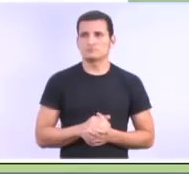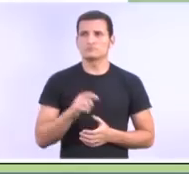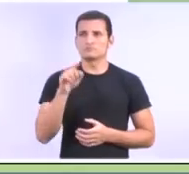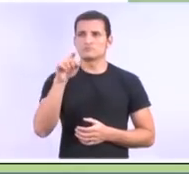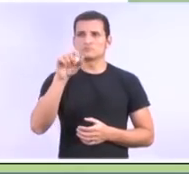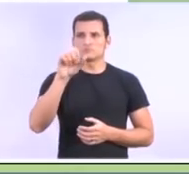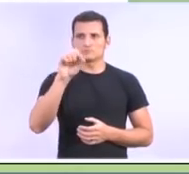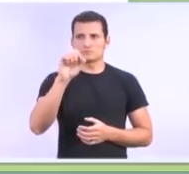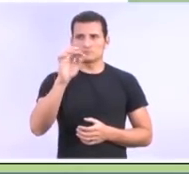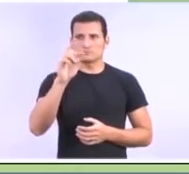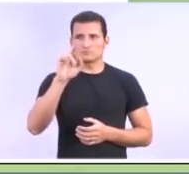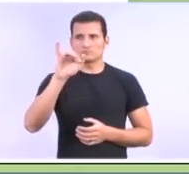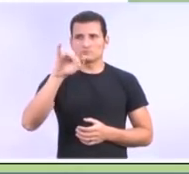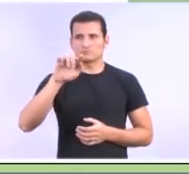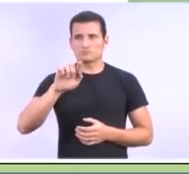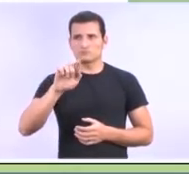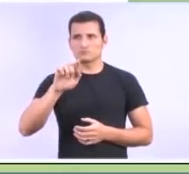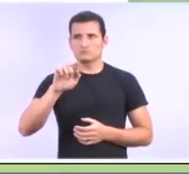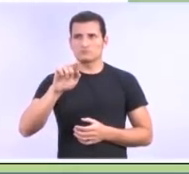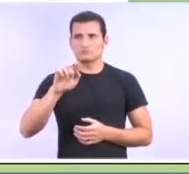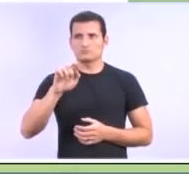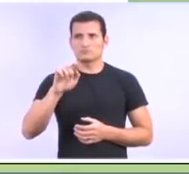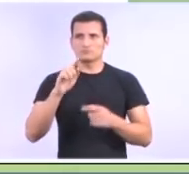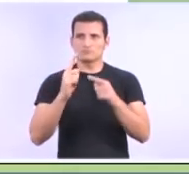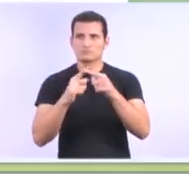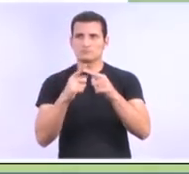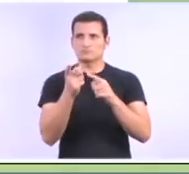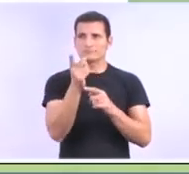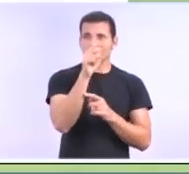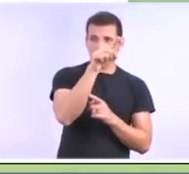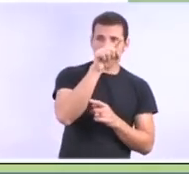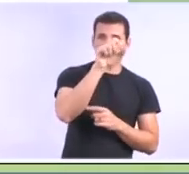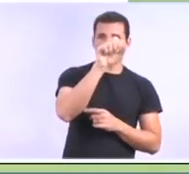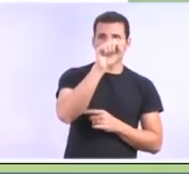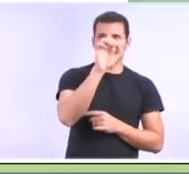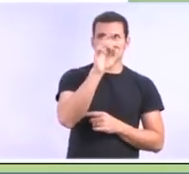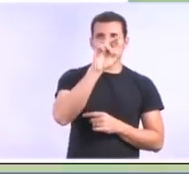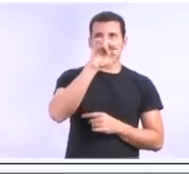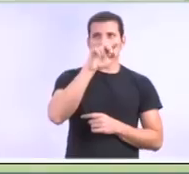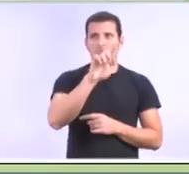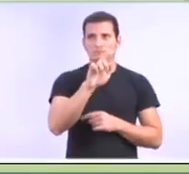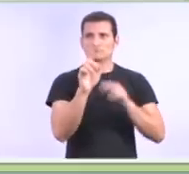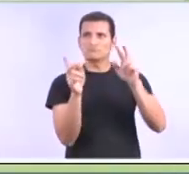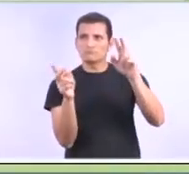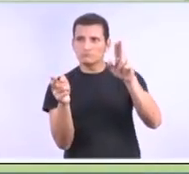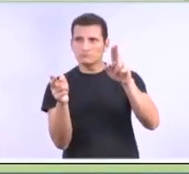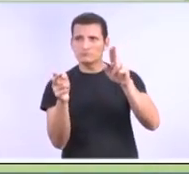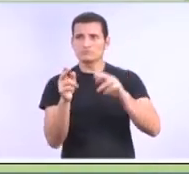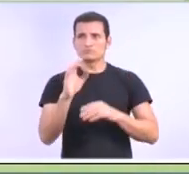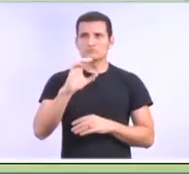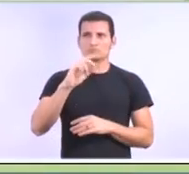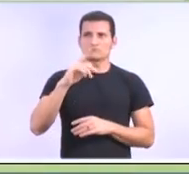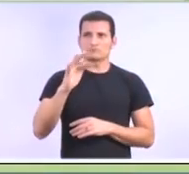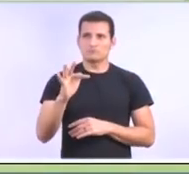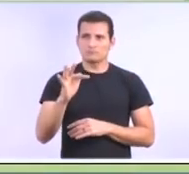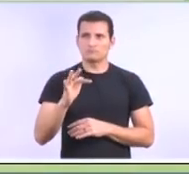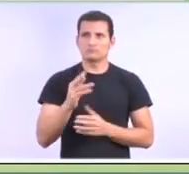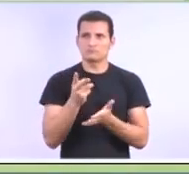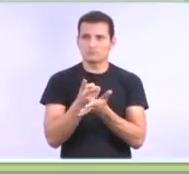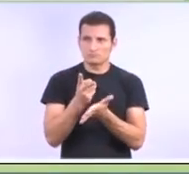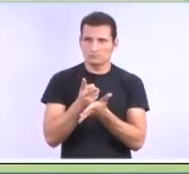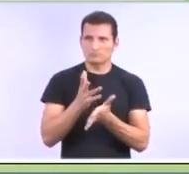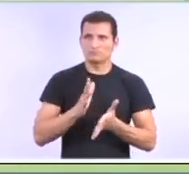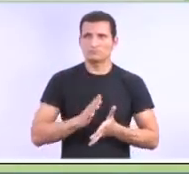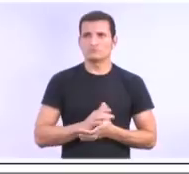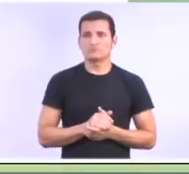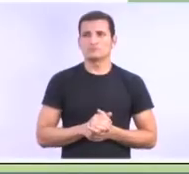valor é do tipo string? Porque o atributo é do tipo string, né? O CPF é a mesma coisa. Esse CPF eu